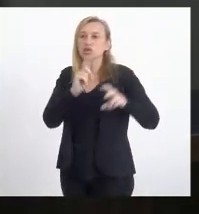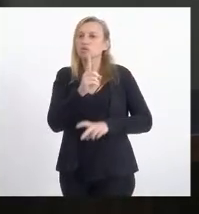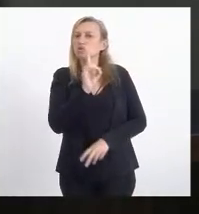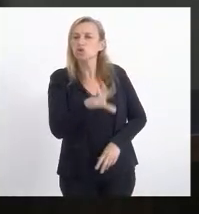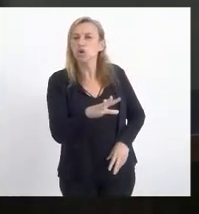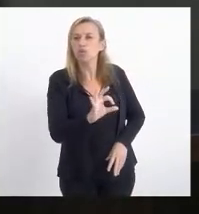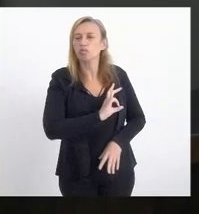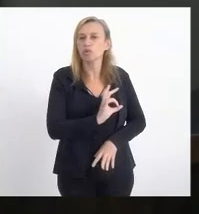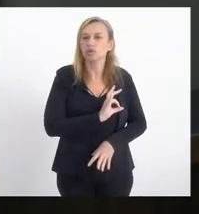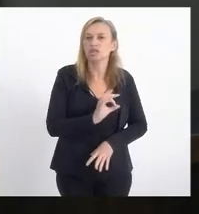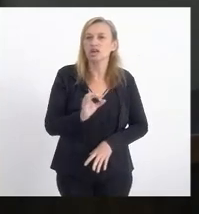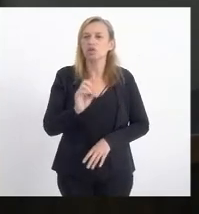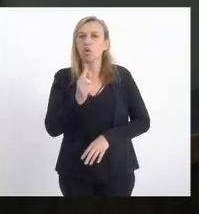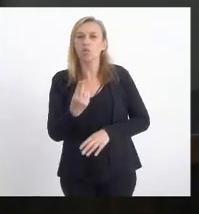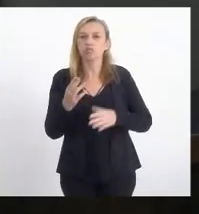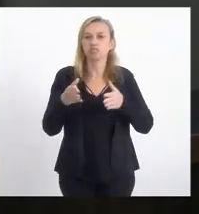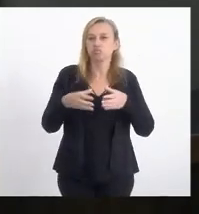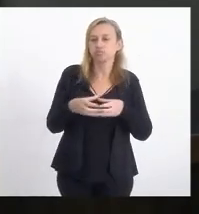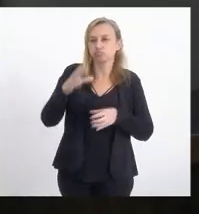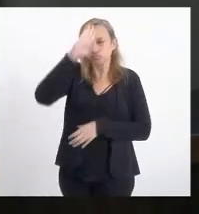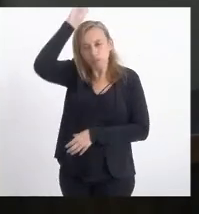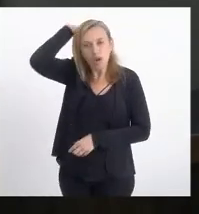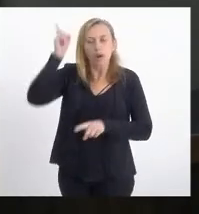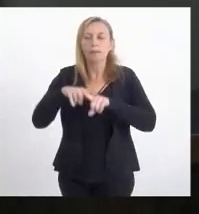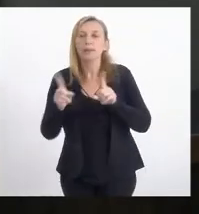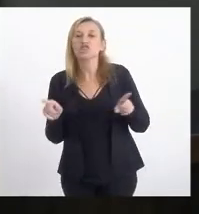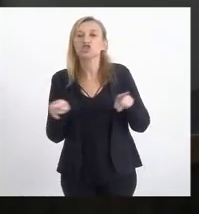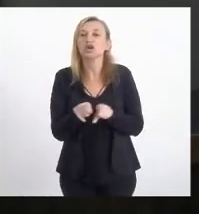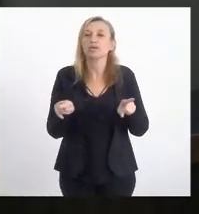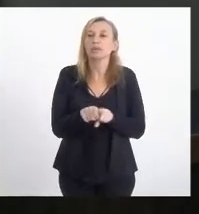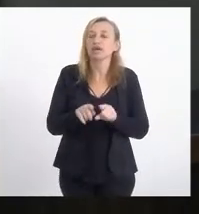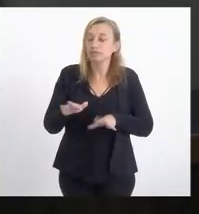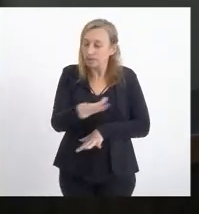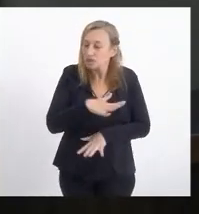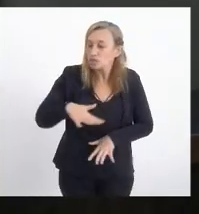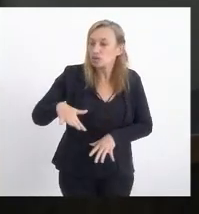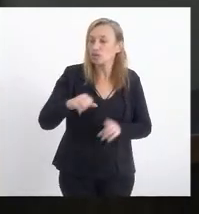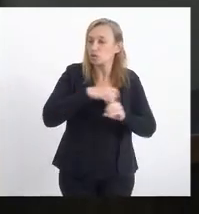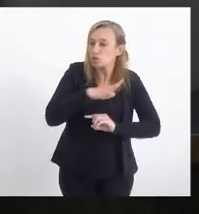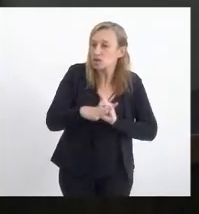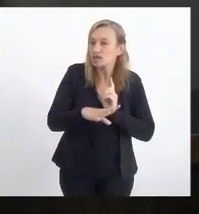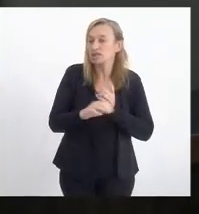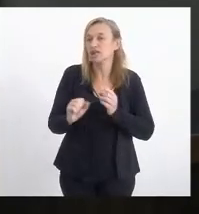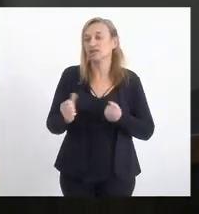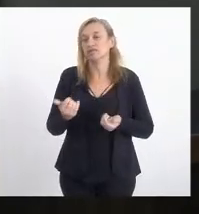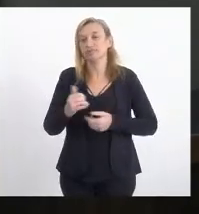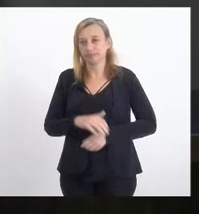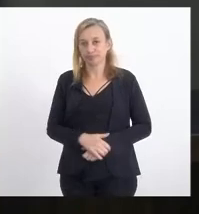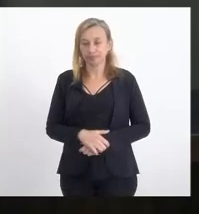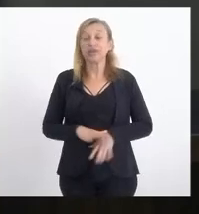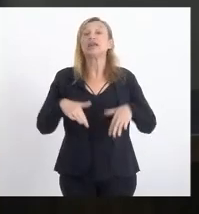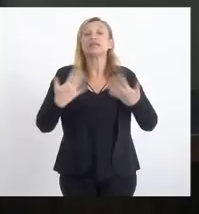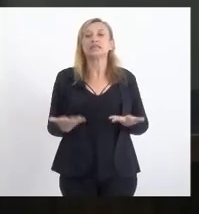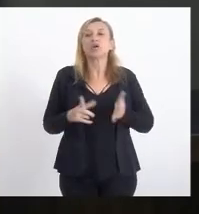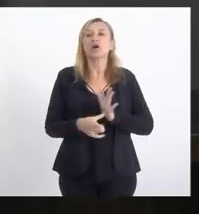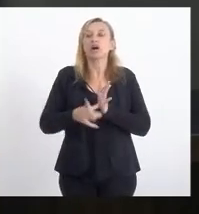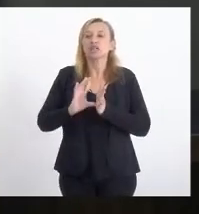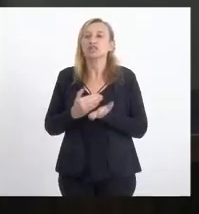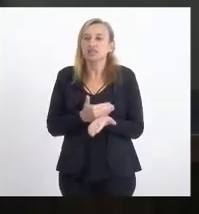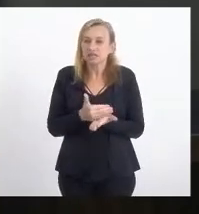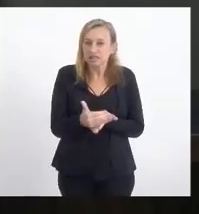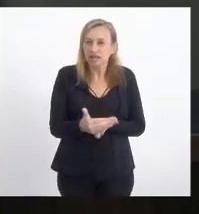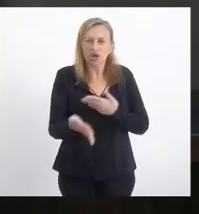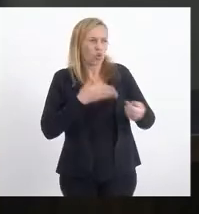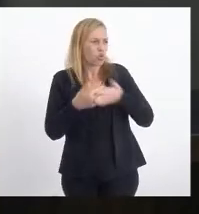policiais não só por bombeiros mas sobretudo para a sociedade pro cidadão Fluminense Então antes de